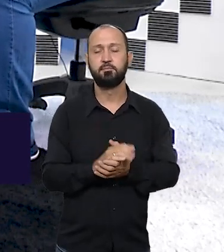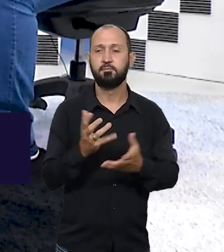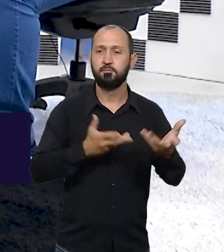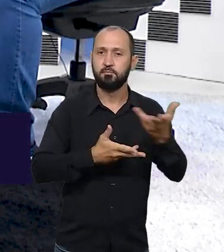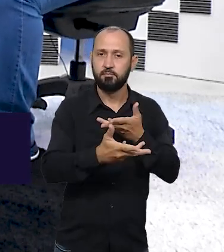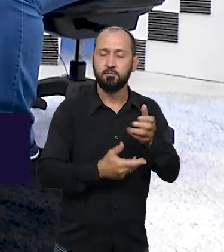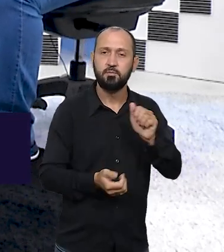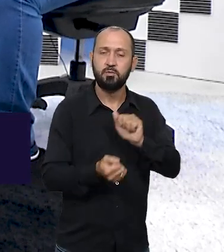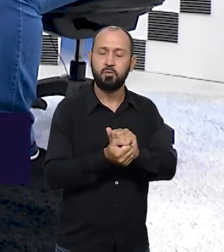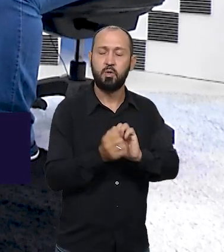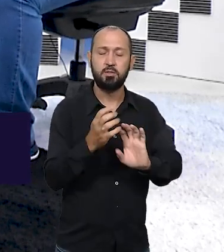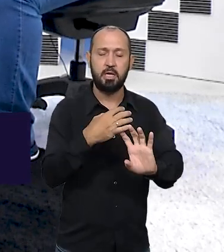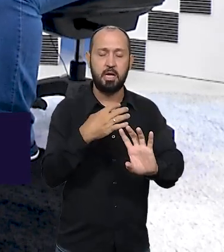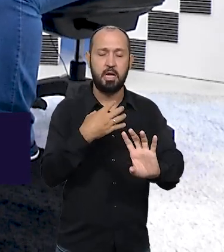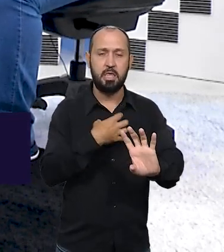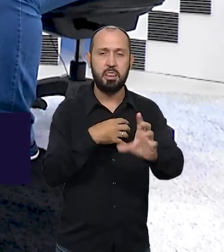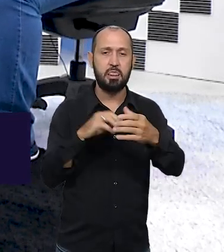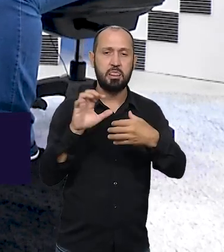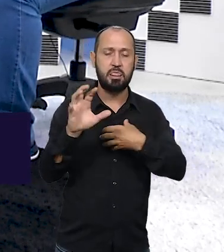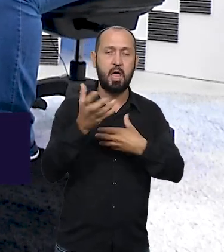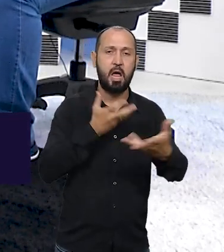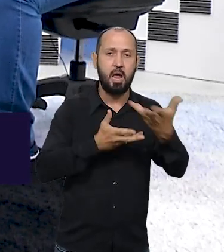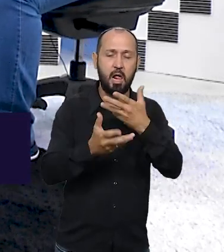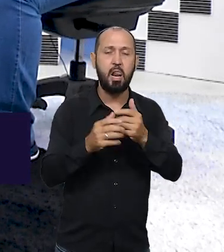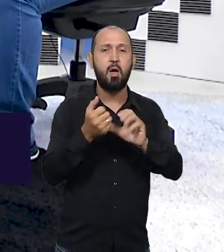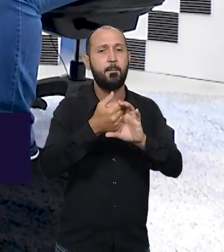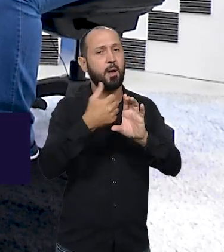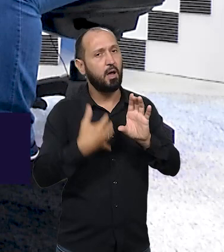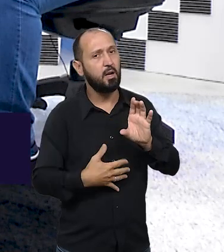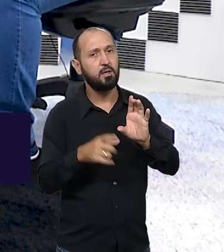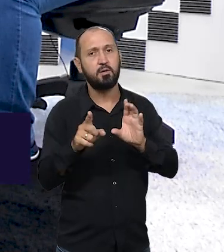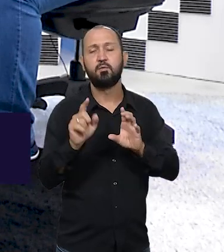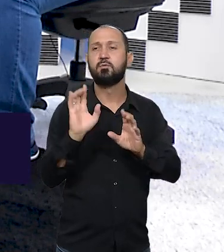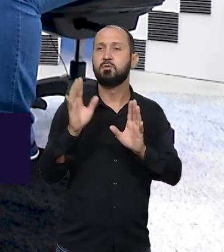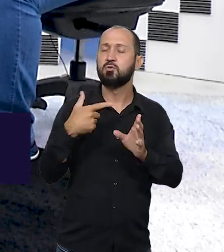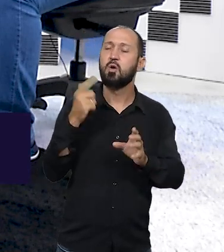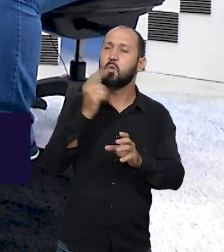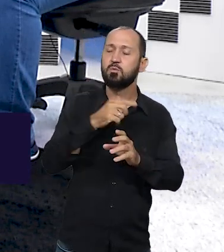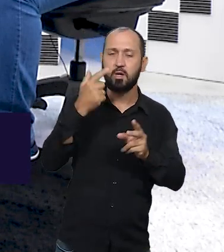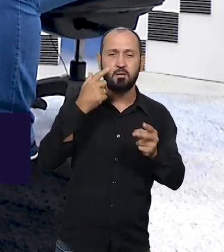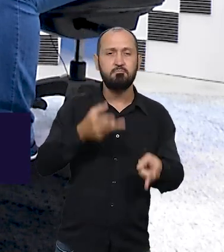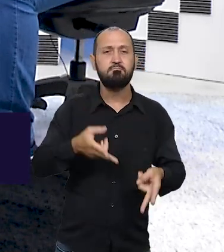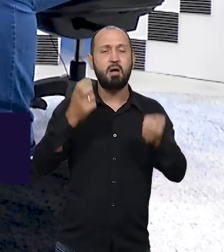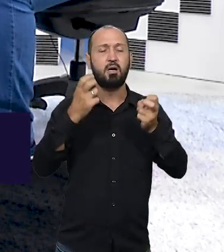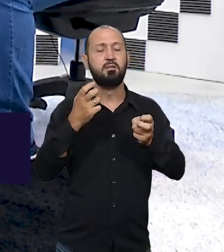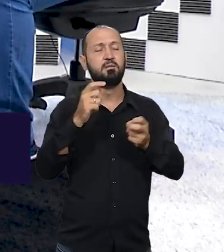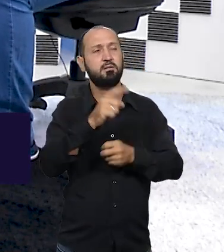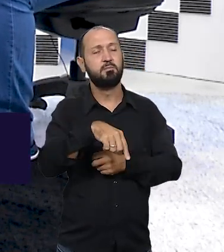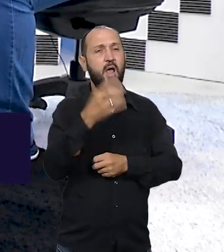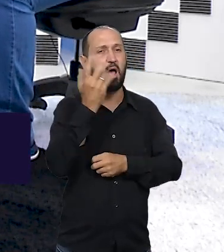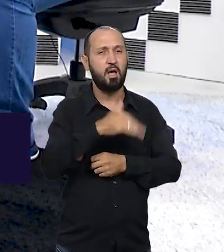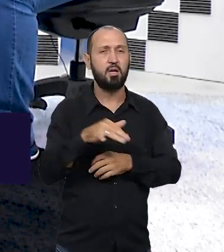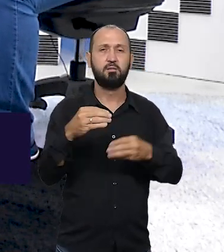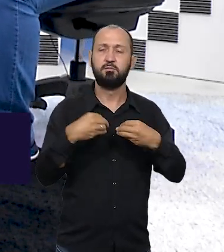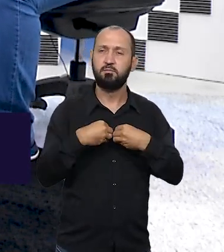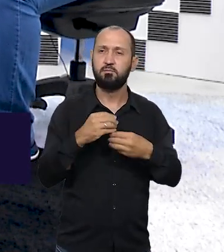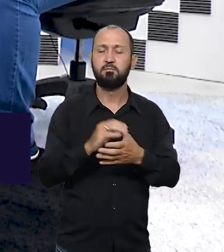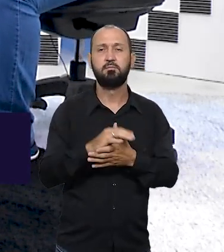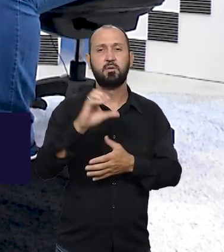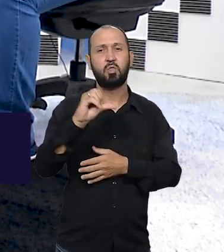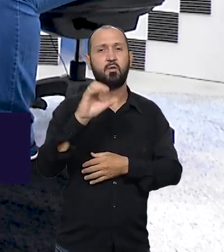A interação sensorial, né? Sensorial. Ela é uma das características que você já consegue enxergar na criança com